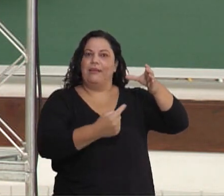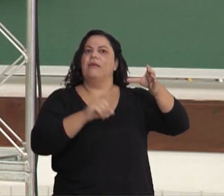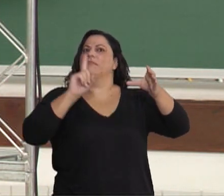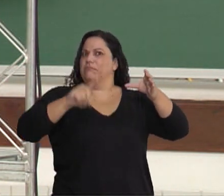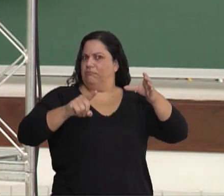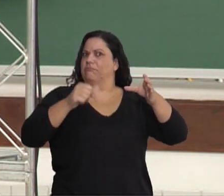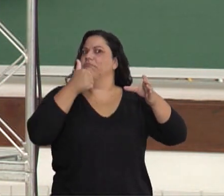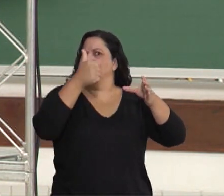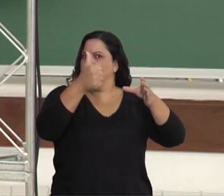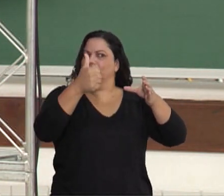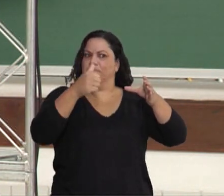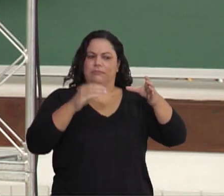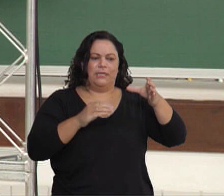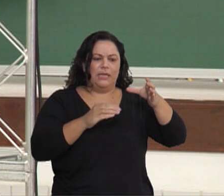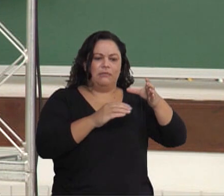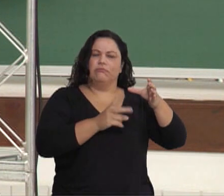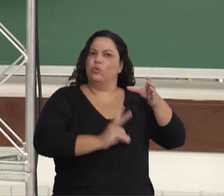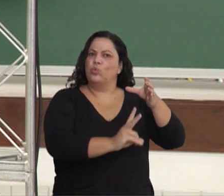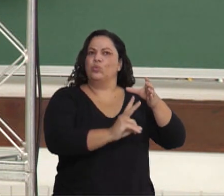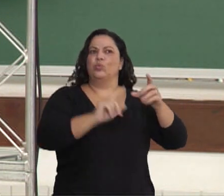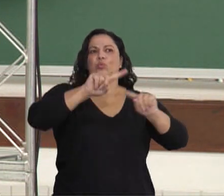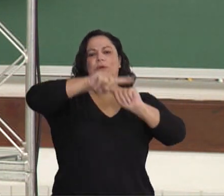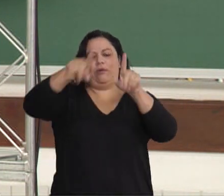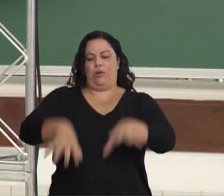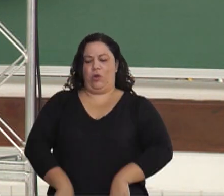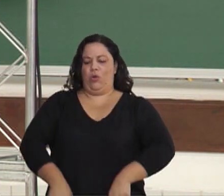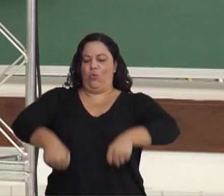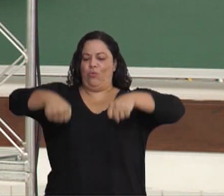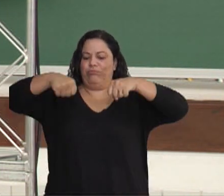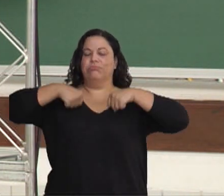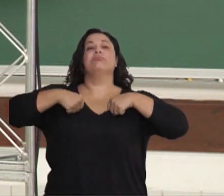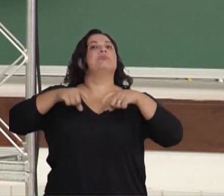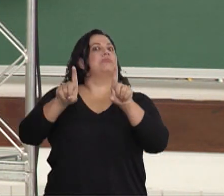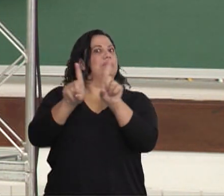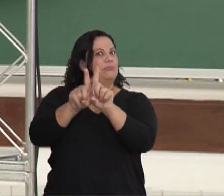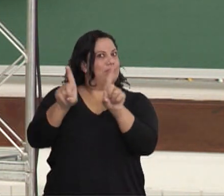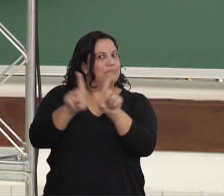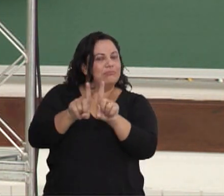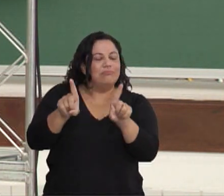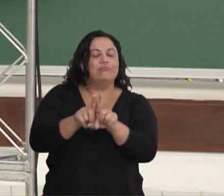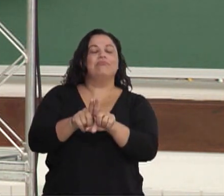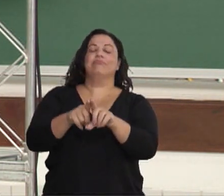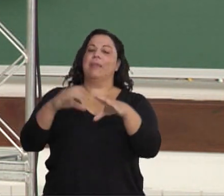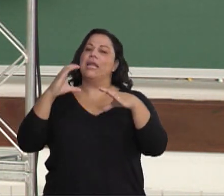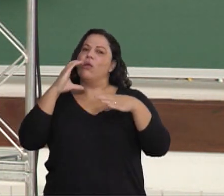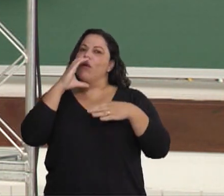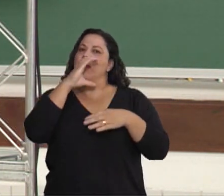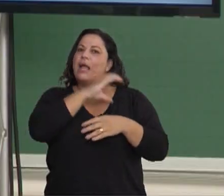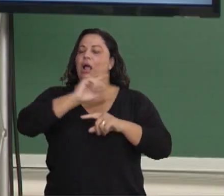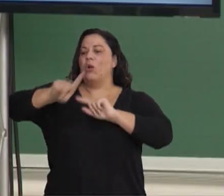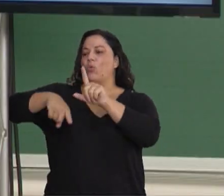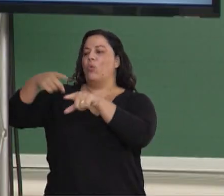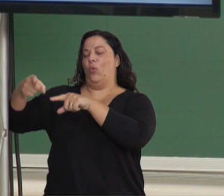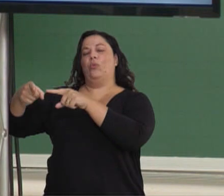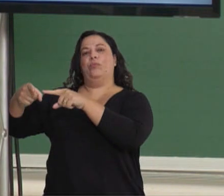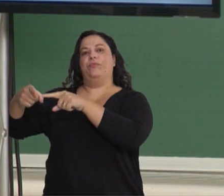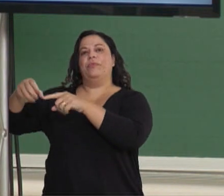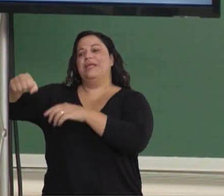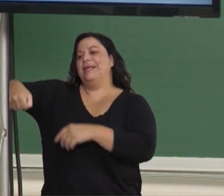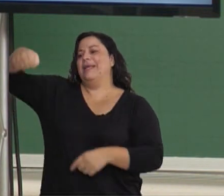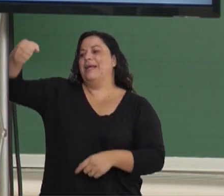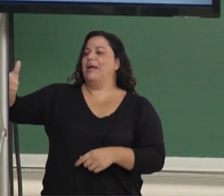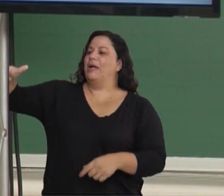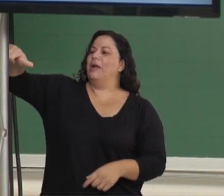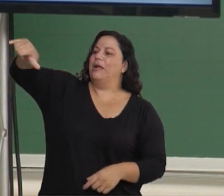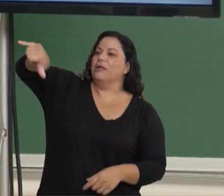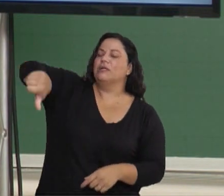O cobertor também tem essa mesma estrutura. É a chaleira já não. Então, assim, os objetos que temos como referência ali, como resposta